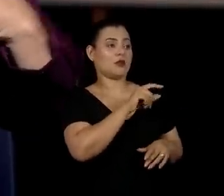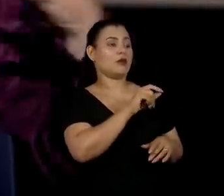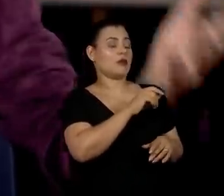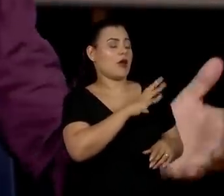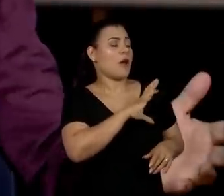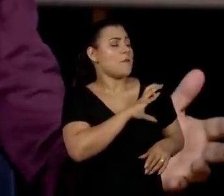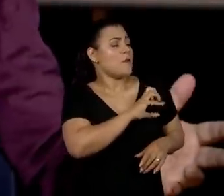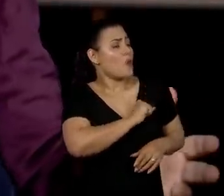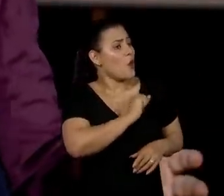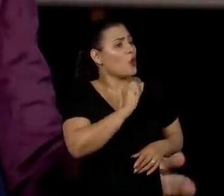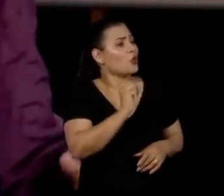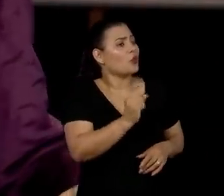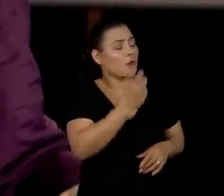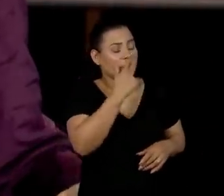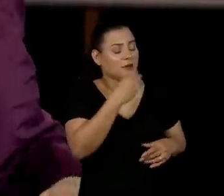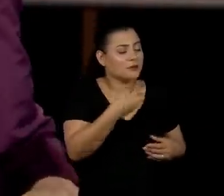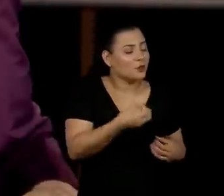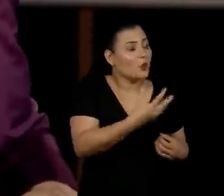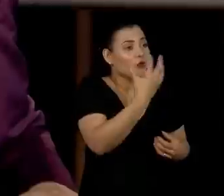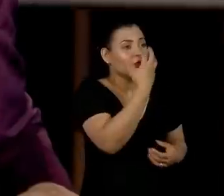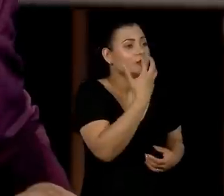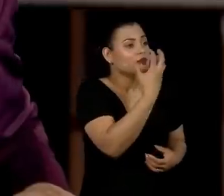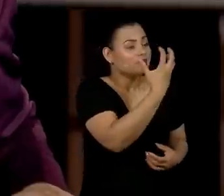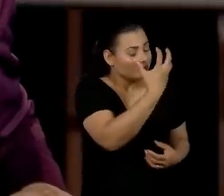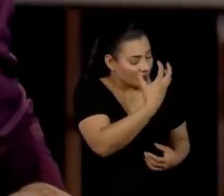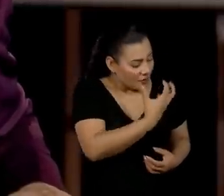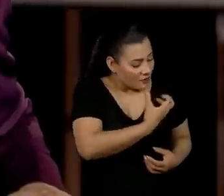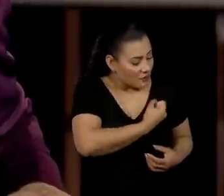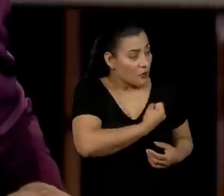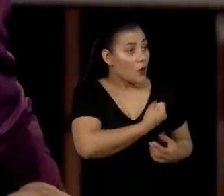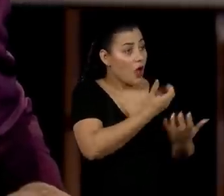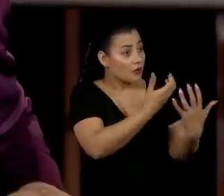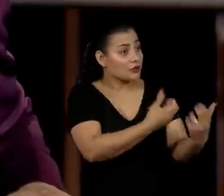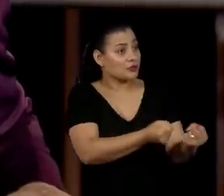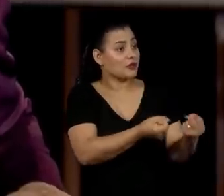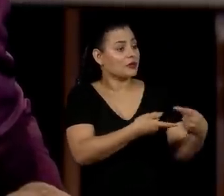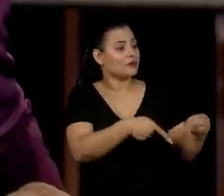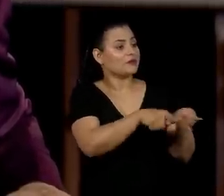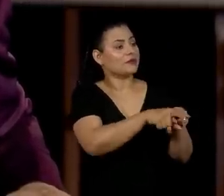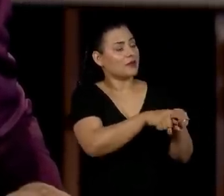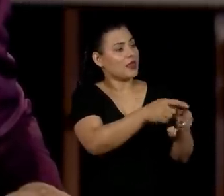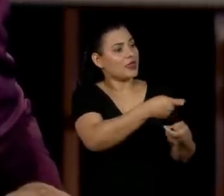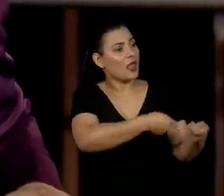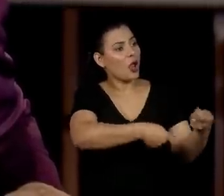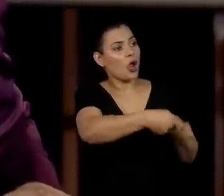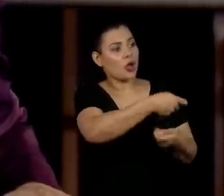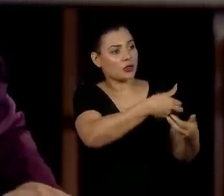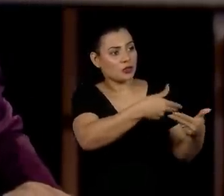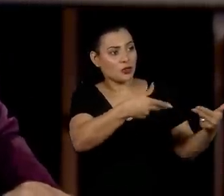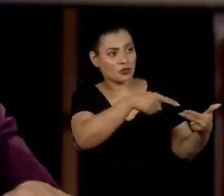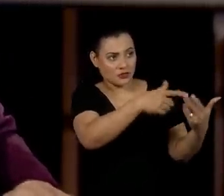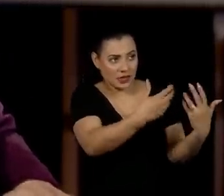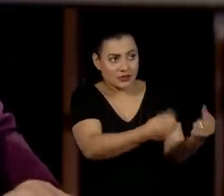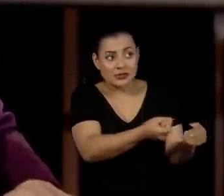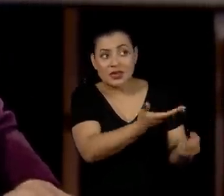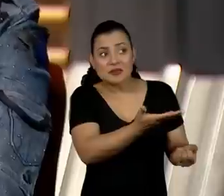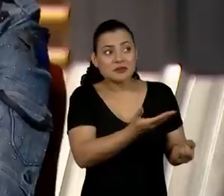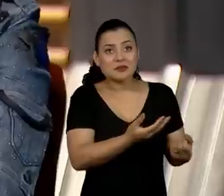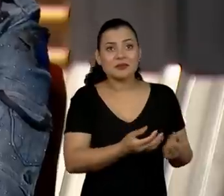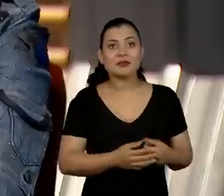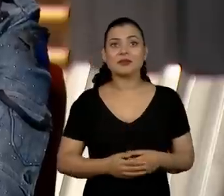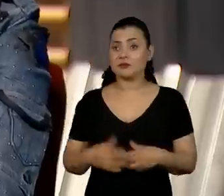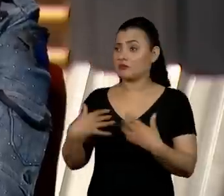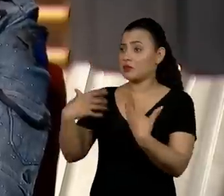um novo amor te propõe uma sociedade nos negócios E aí